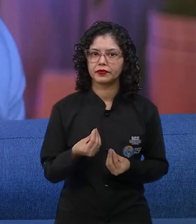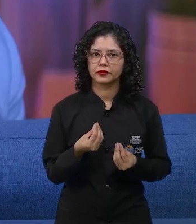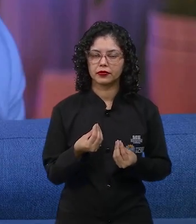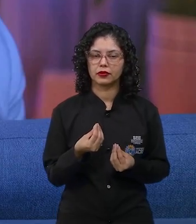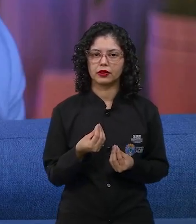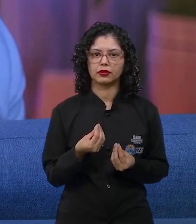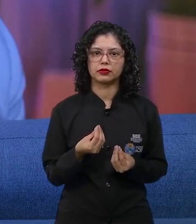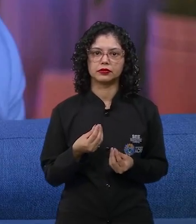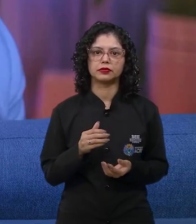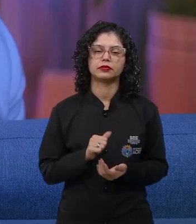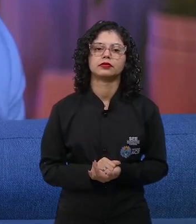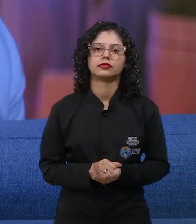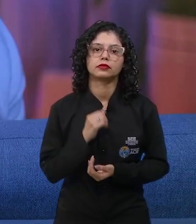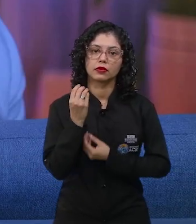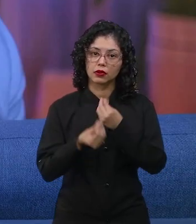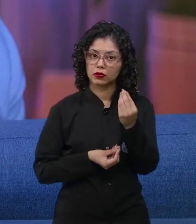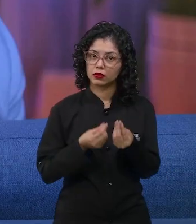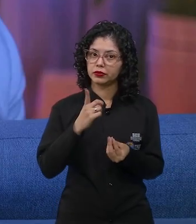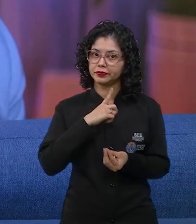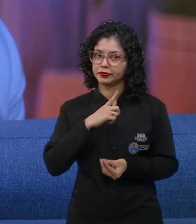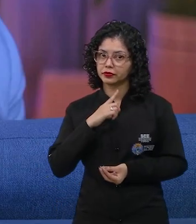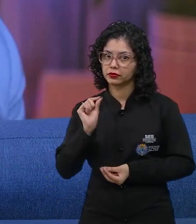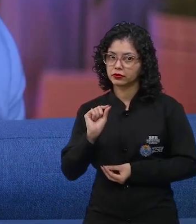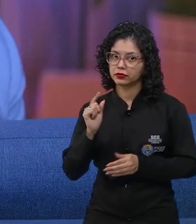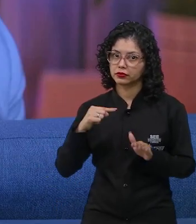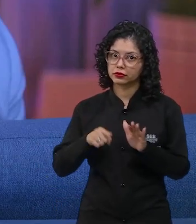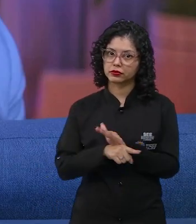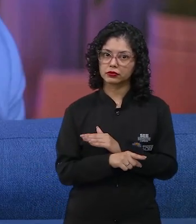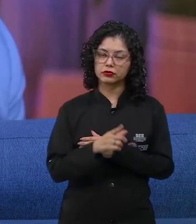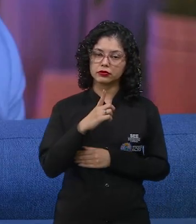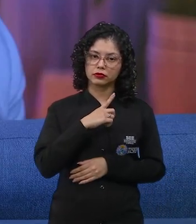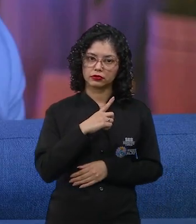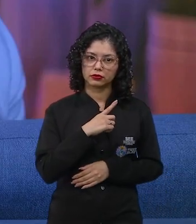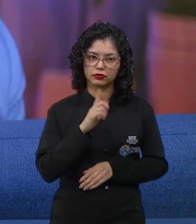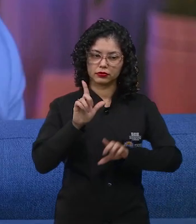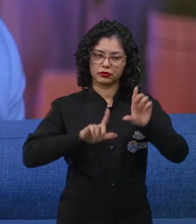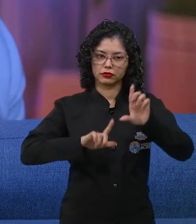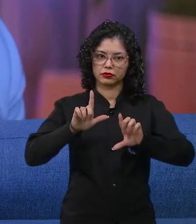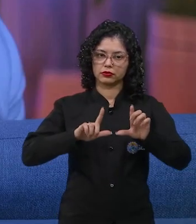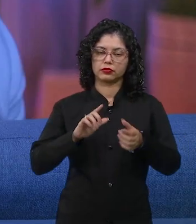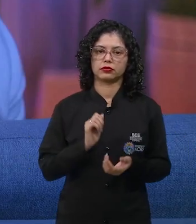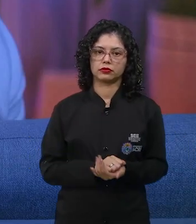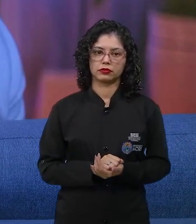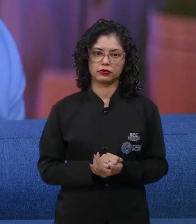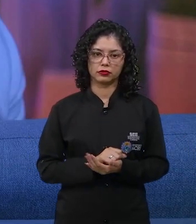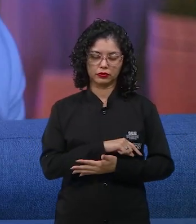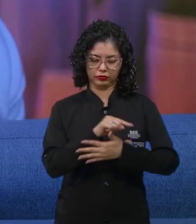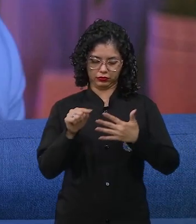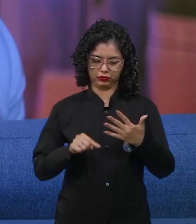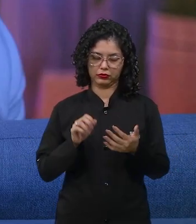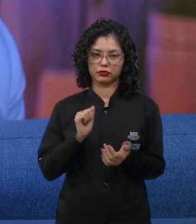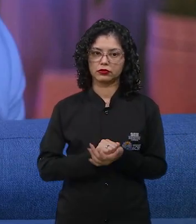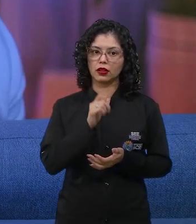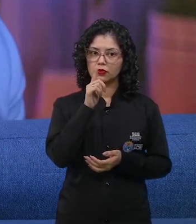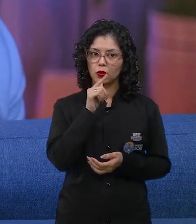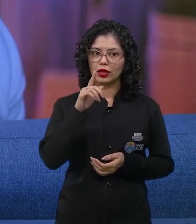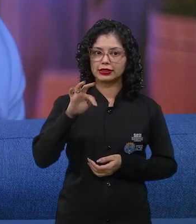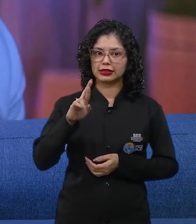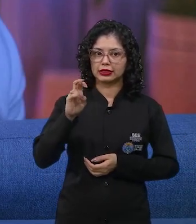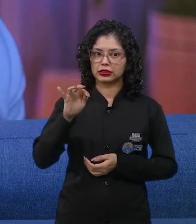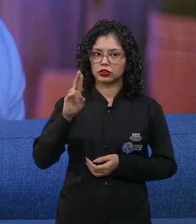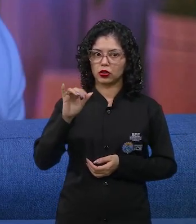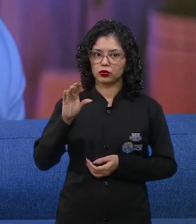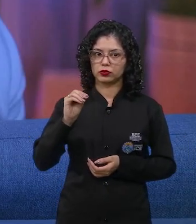é feita, gente? Do que tem dentro dessa nossa televisão? Então, ela vai ter ali os cristais líquidos, que são formados ali